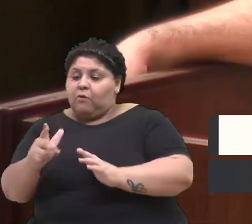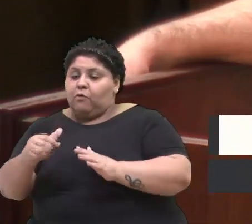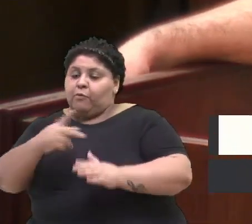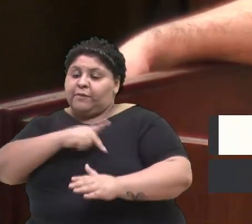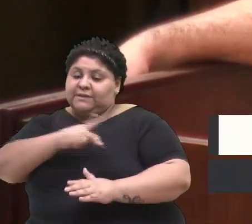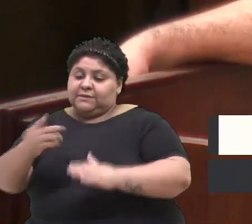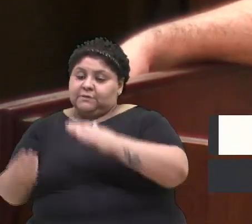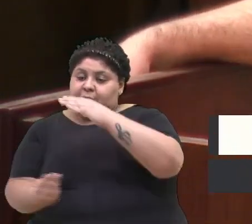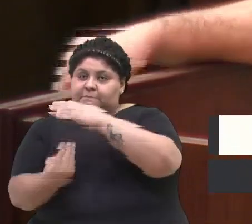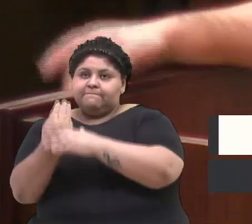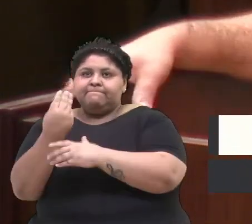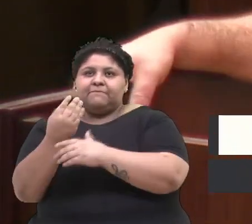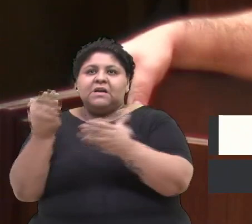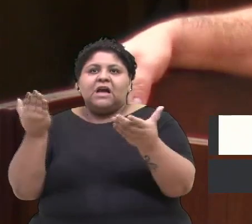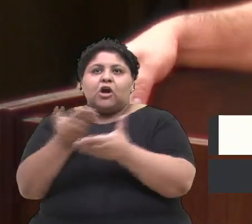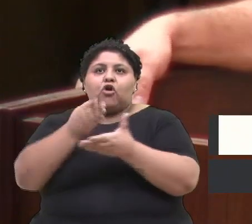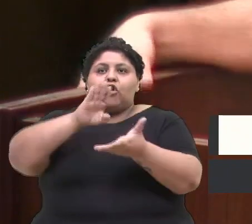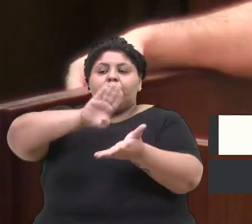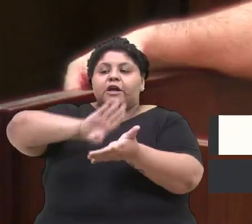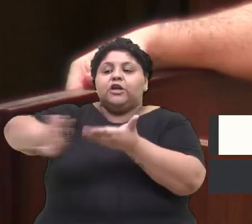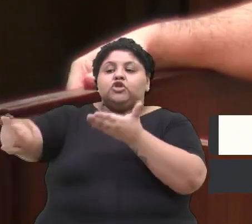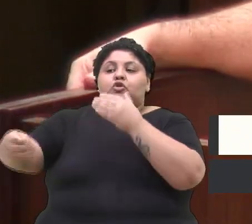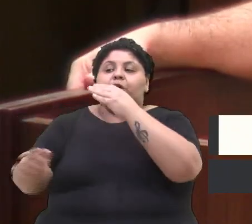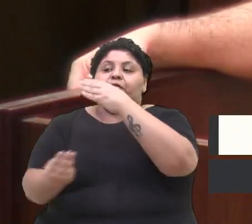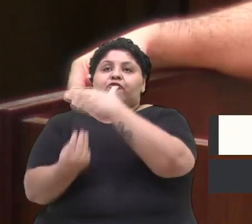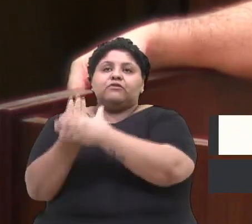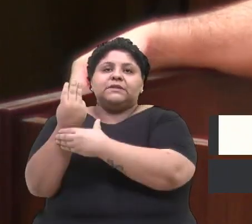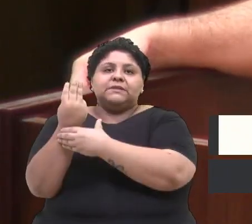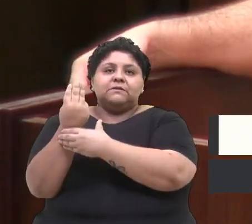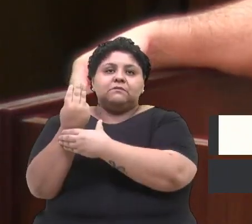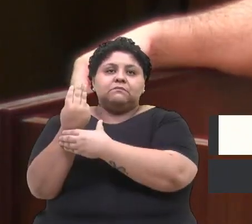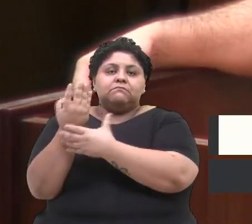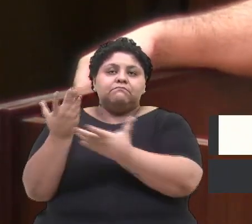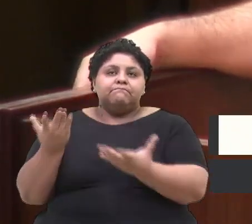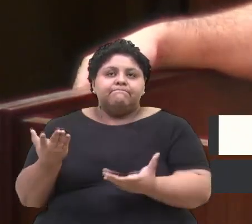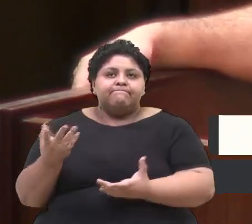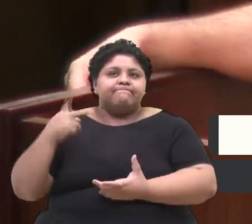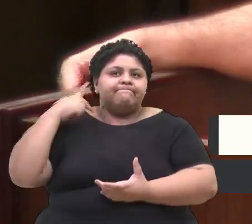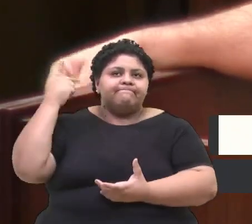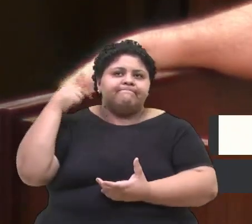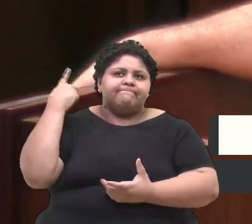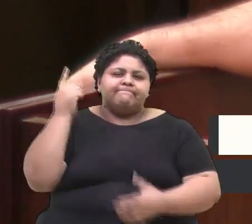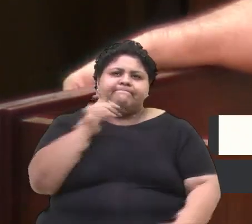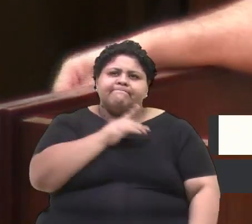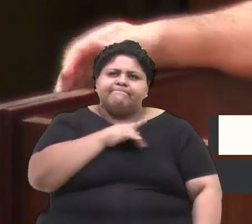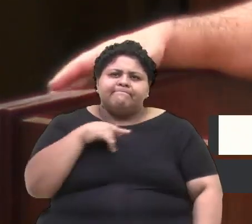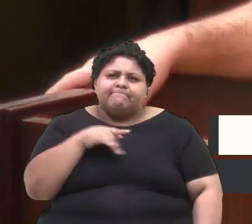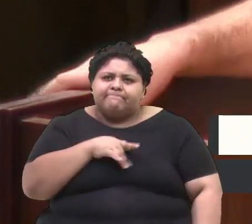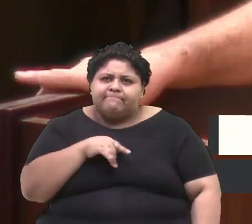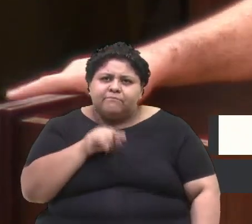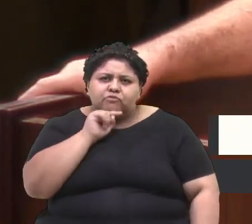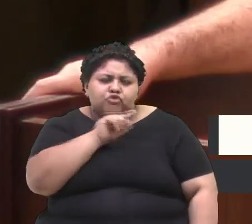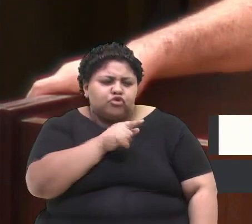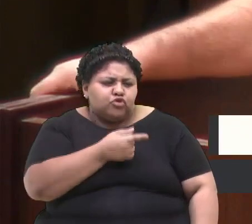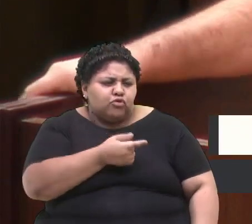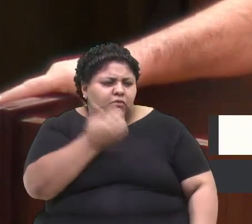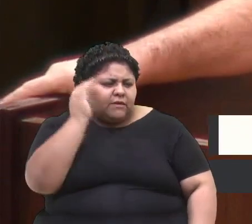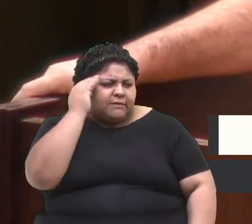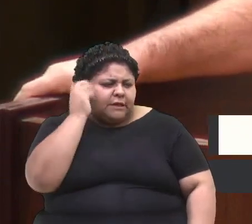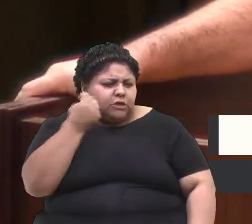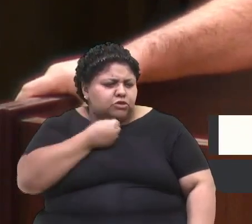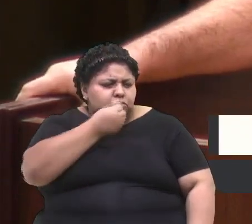Agora estão querendo excluir a Fundação Universidade de Caxias do Sul. Vereador Zanquim, o senhor que é economista, que entende números de